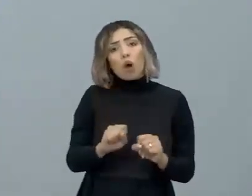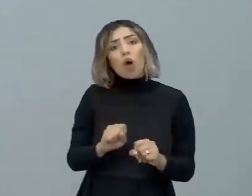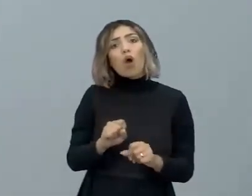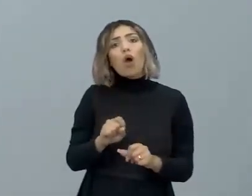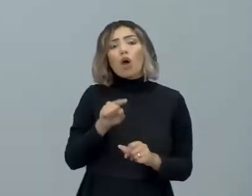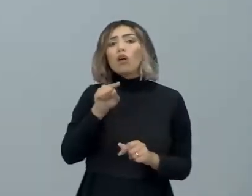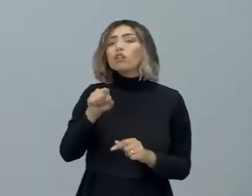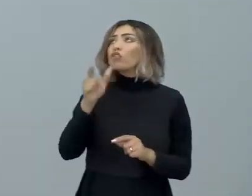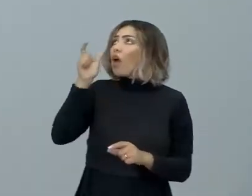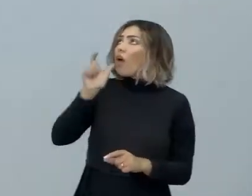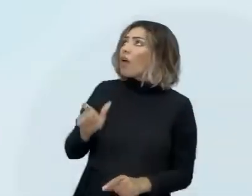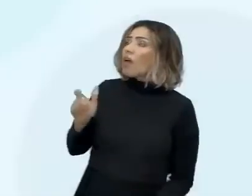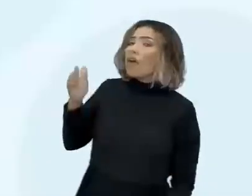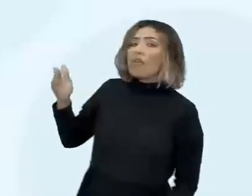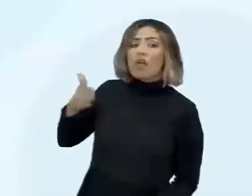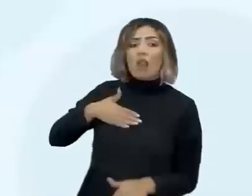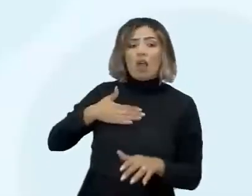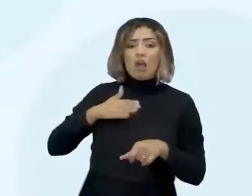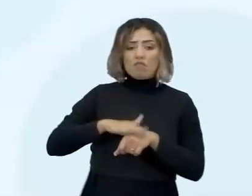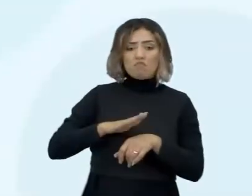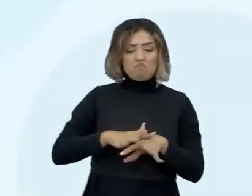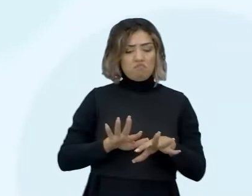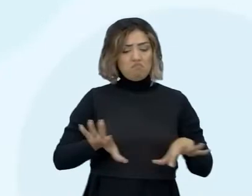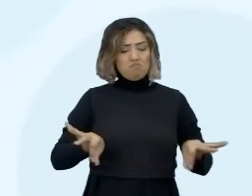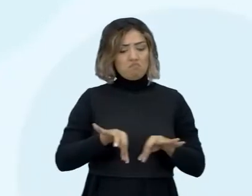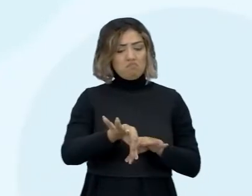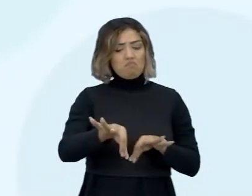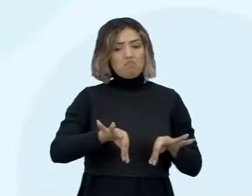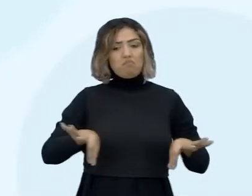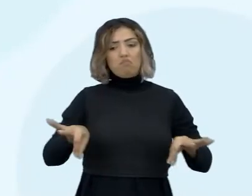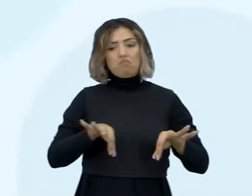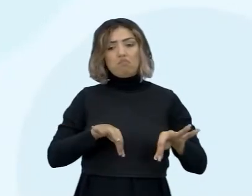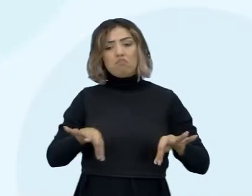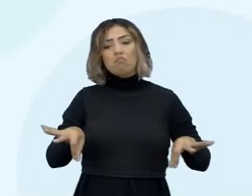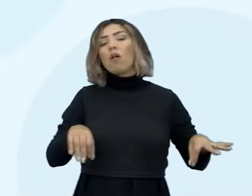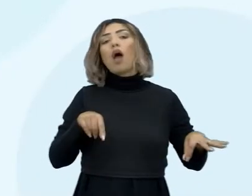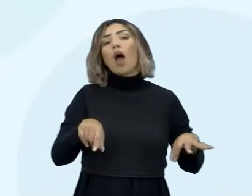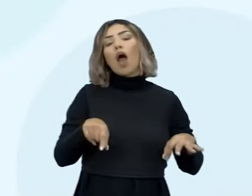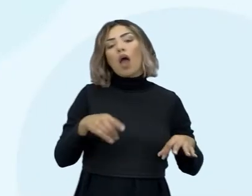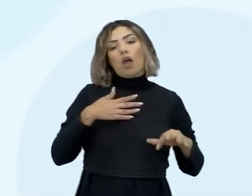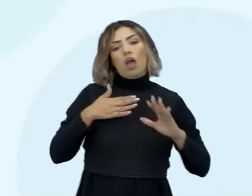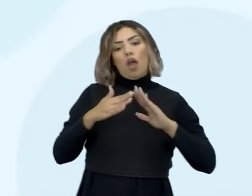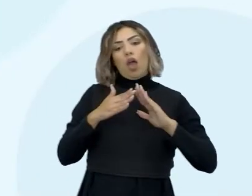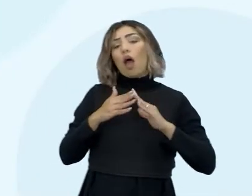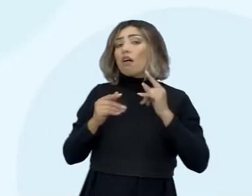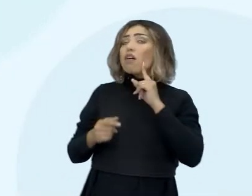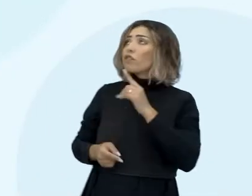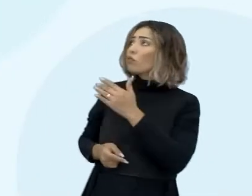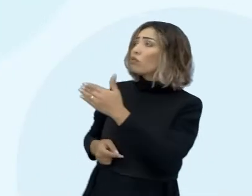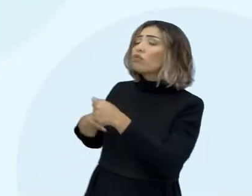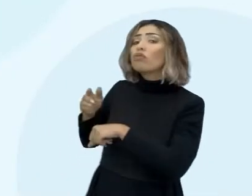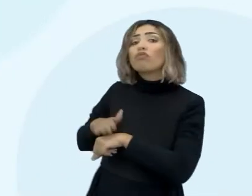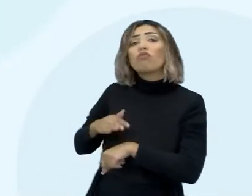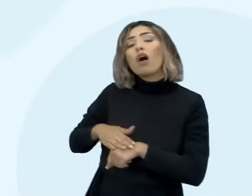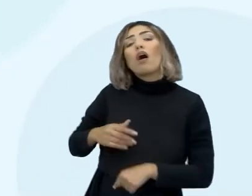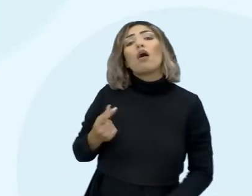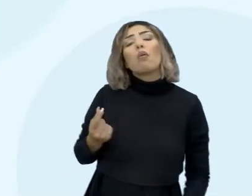interessar aqui na minha planta, tá? Por quê? A minha planta, se você for ver, foi feita para